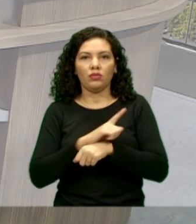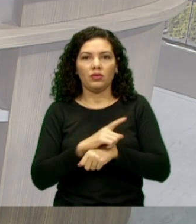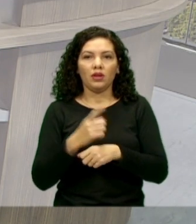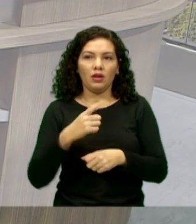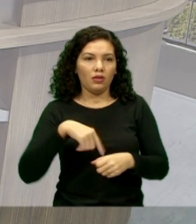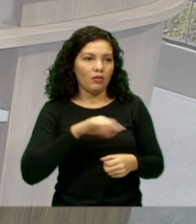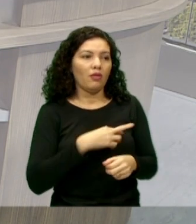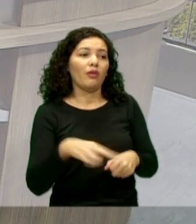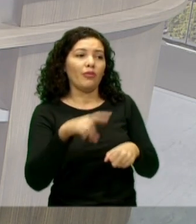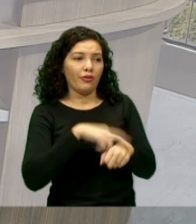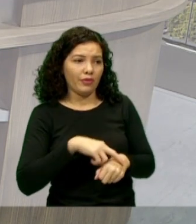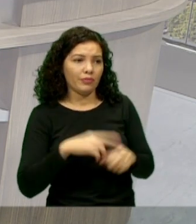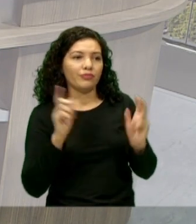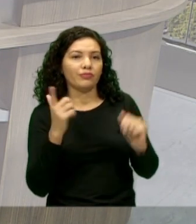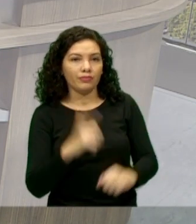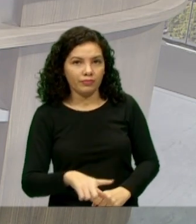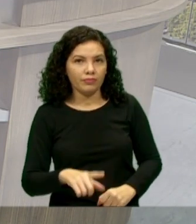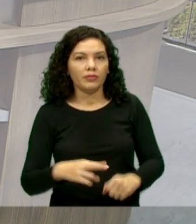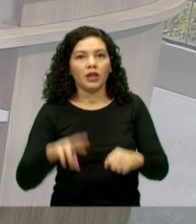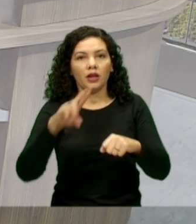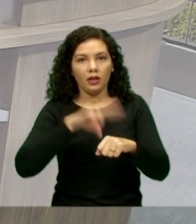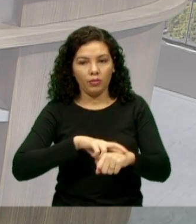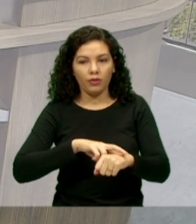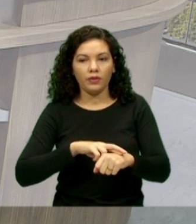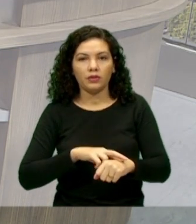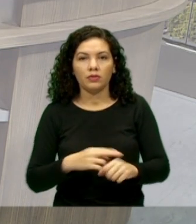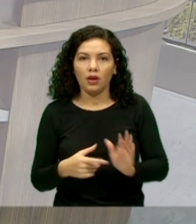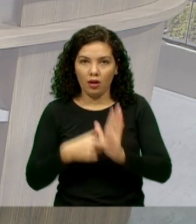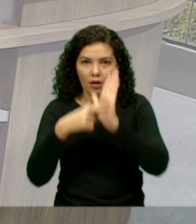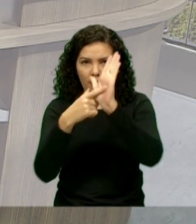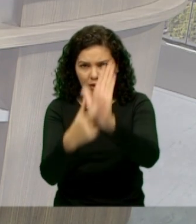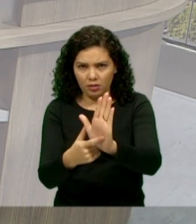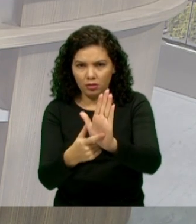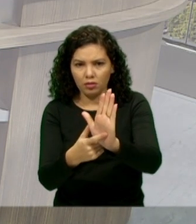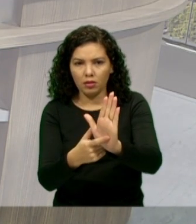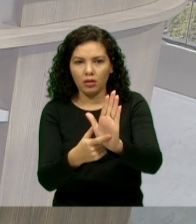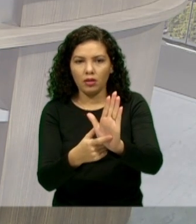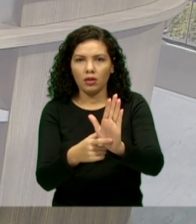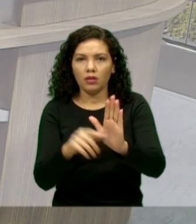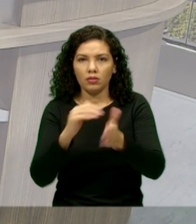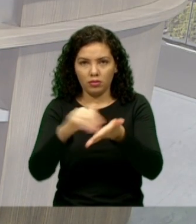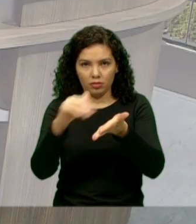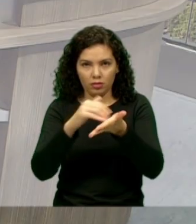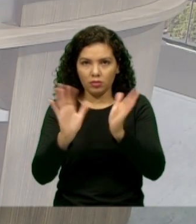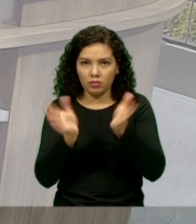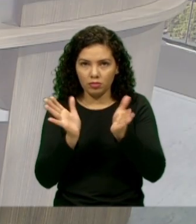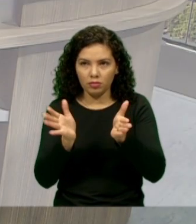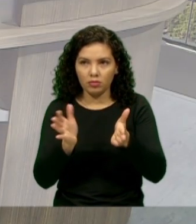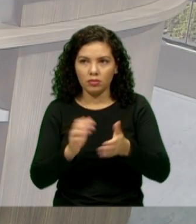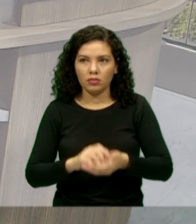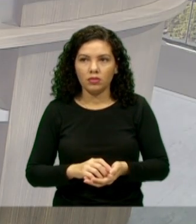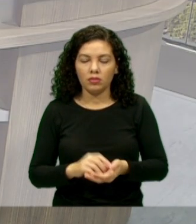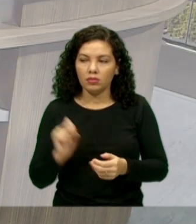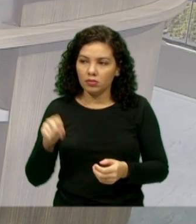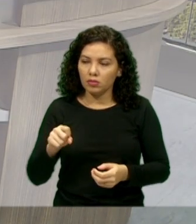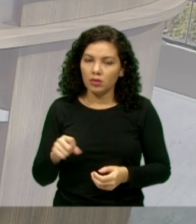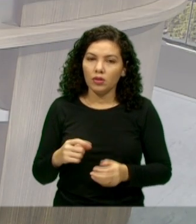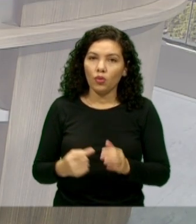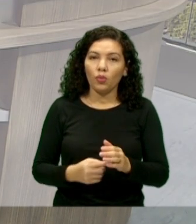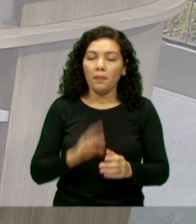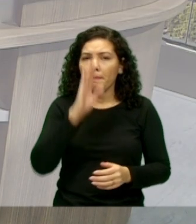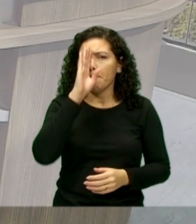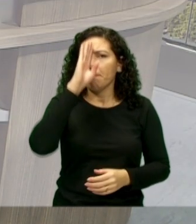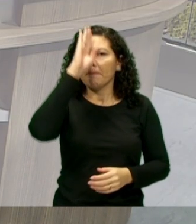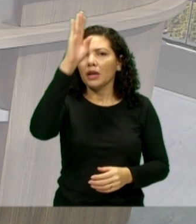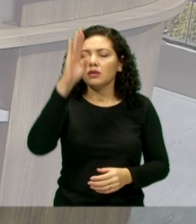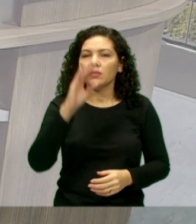De novo? Já apresentaram isso para a Secretaria? Qual foi o principal